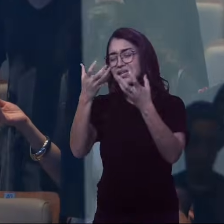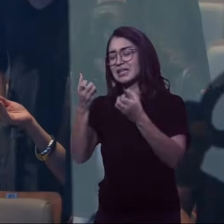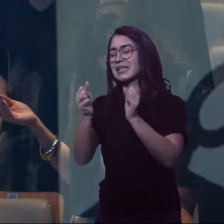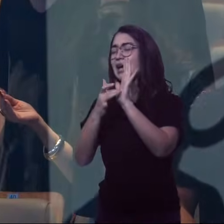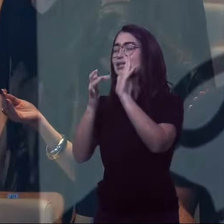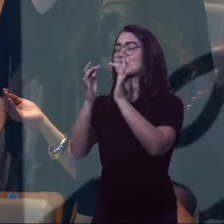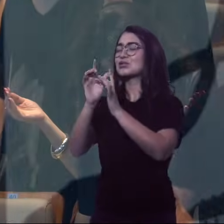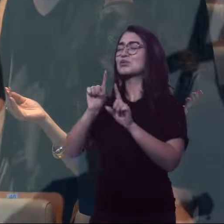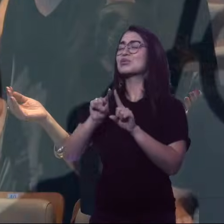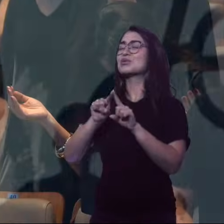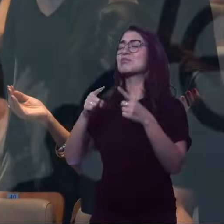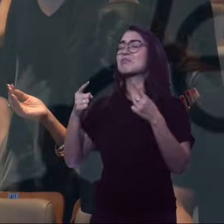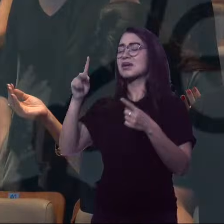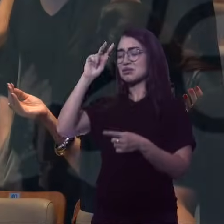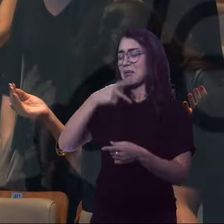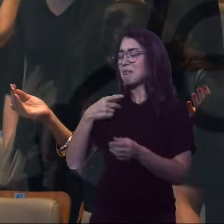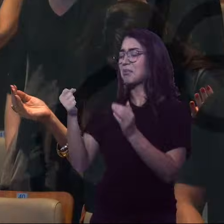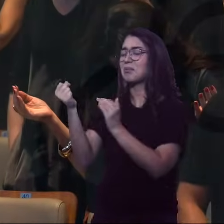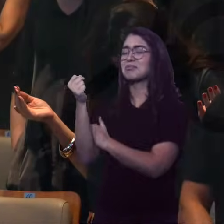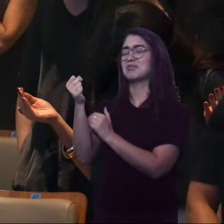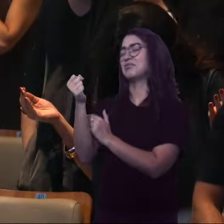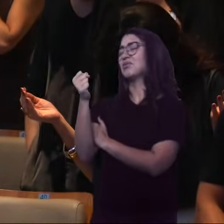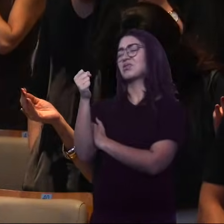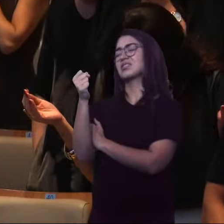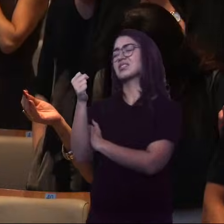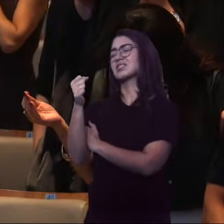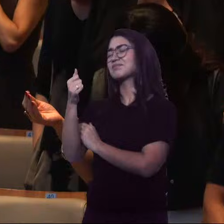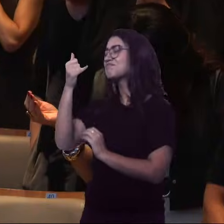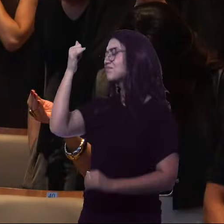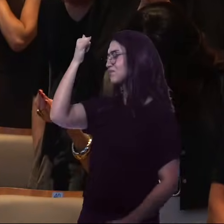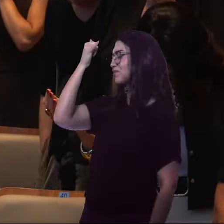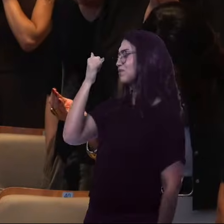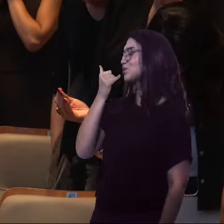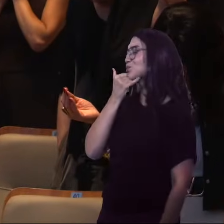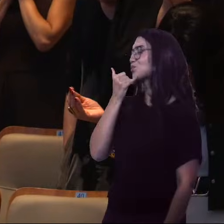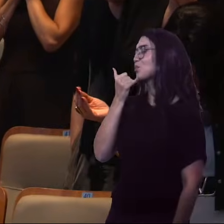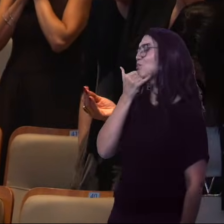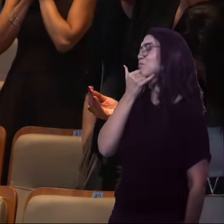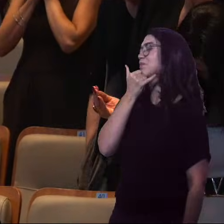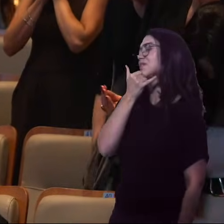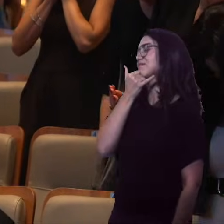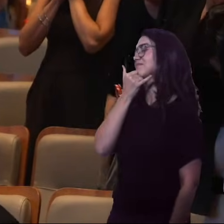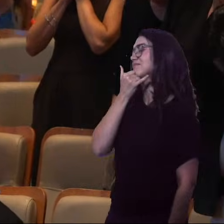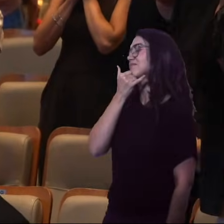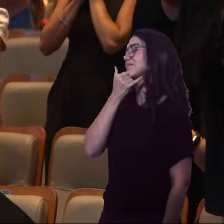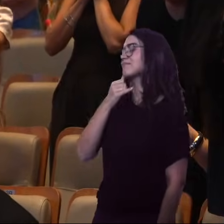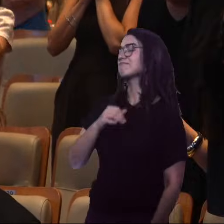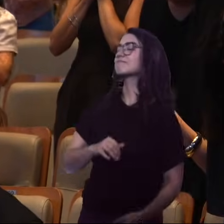Eu não sei o que você está tentando fazer no seu braço, mas Deus está falando: ei, é pelo Espírito.